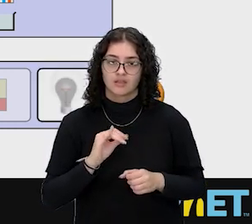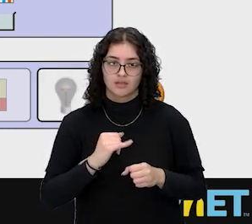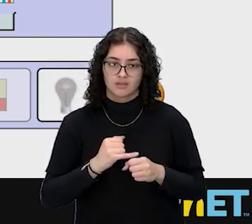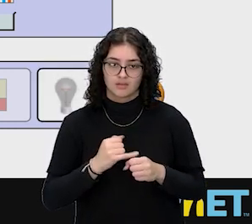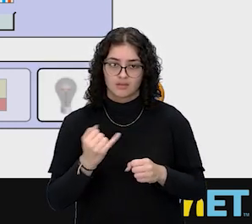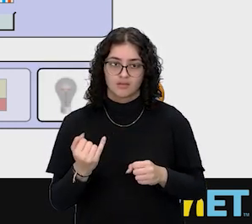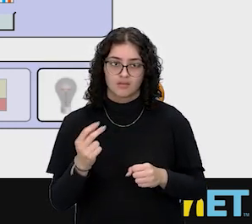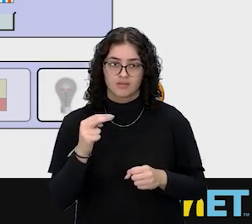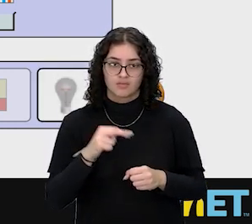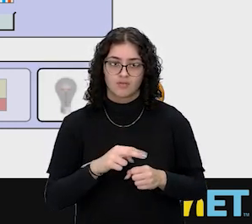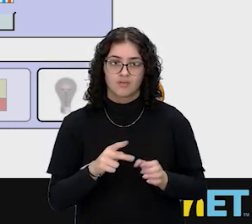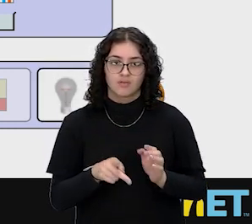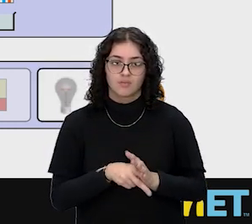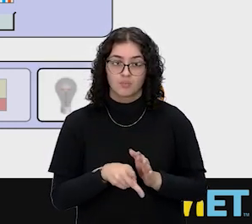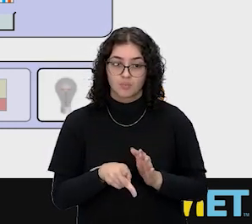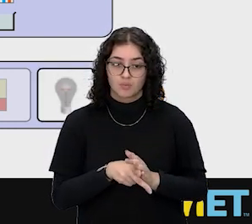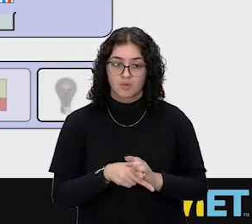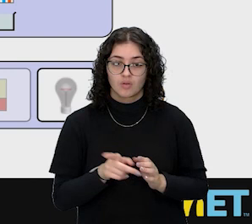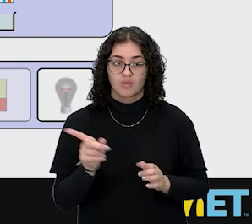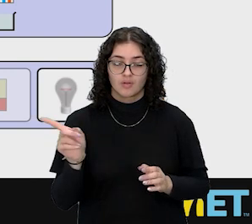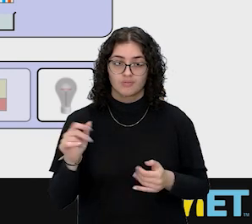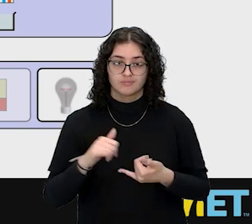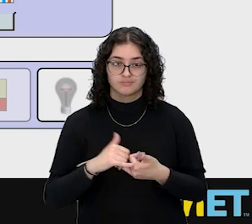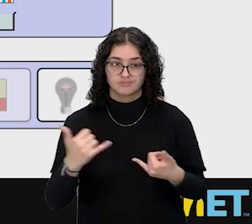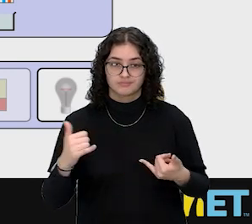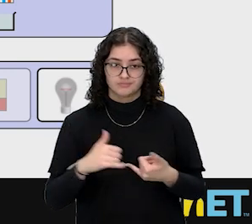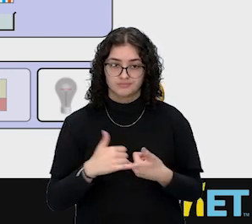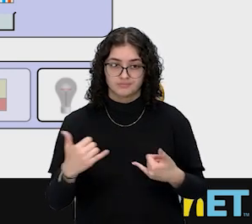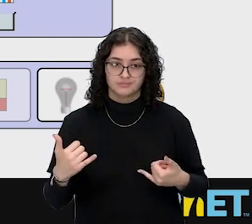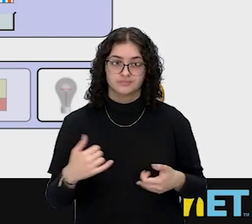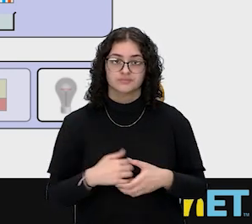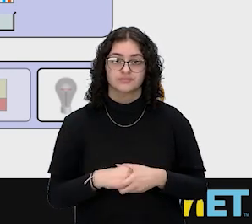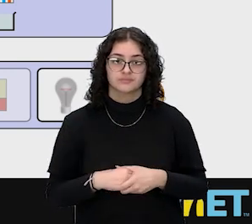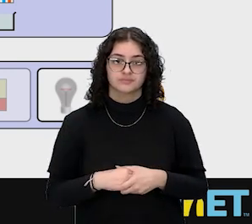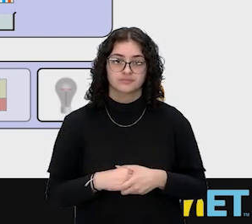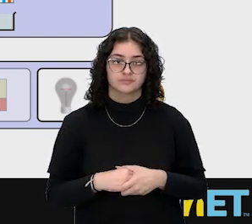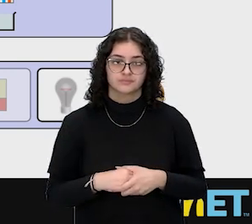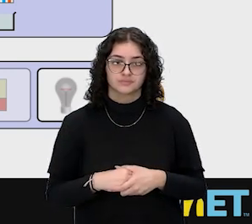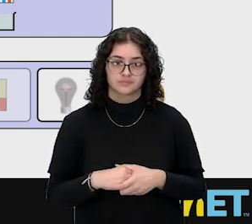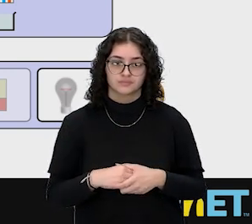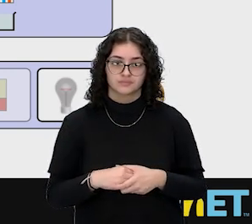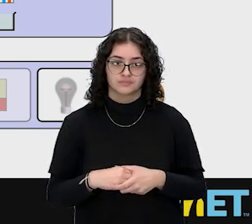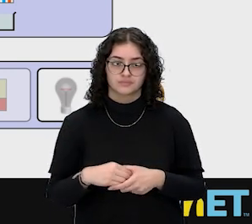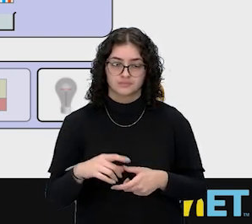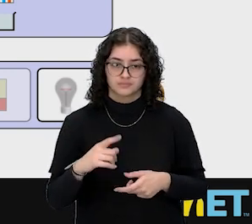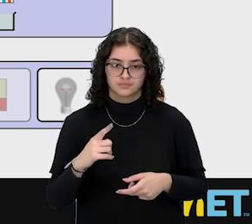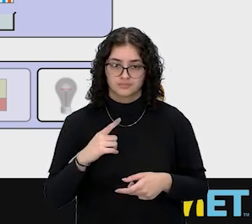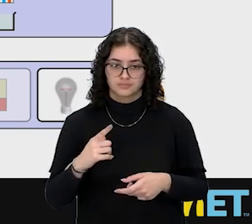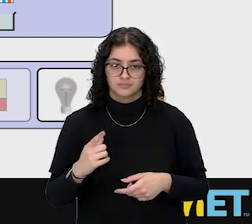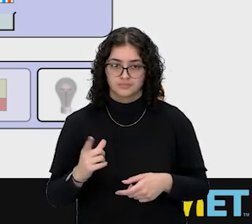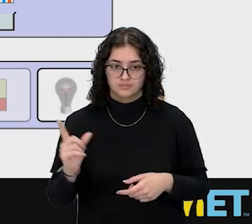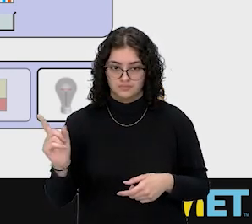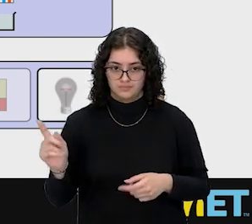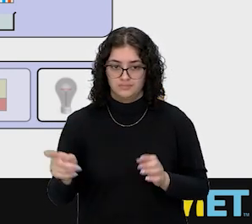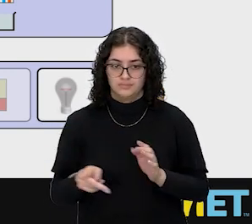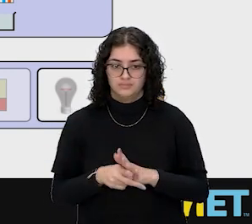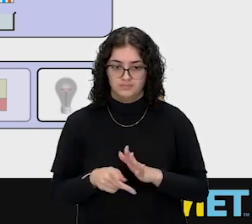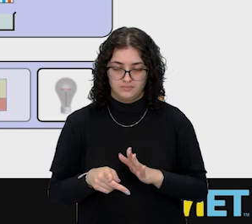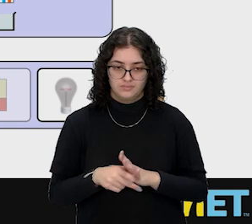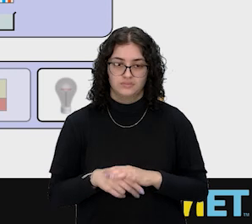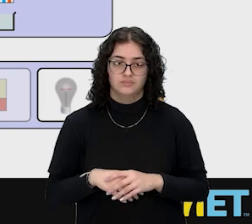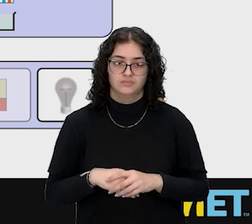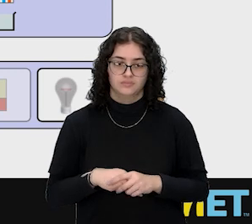a condutividade elétrica, olha lá. Se conduz, né? Se é um